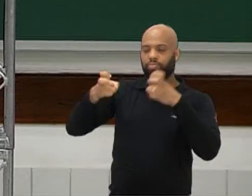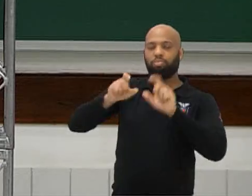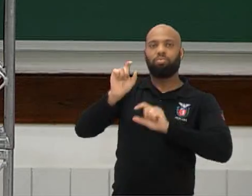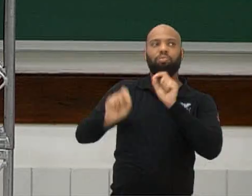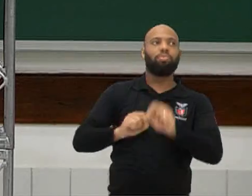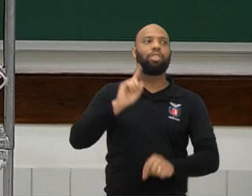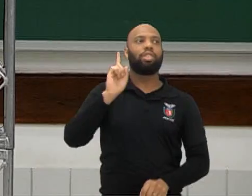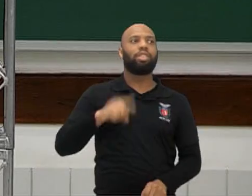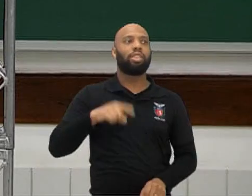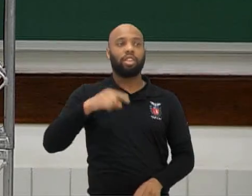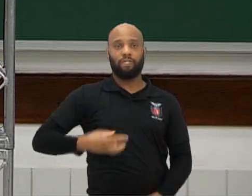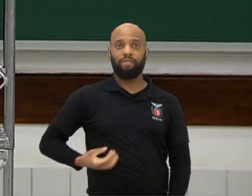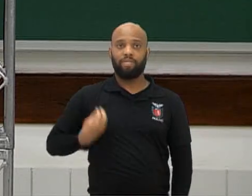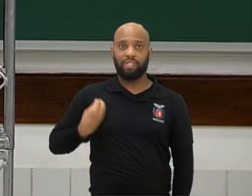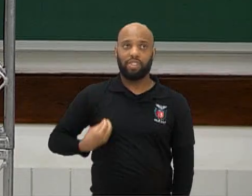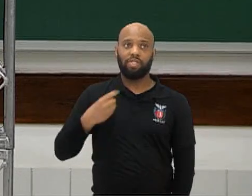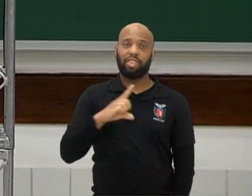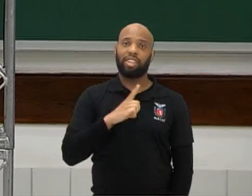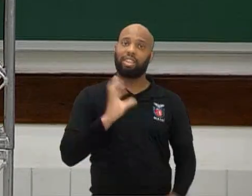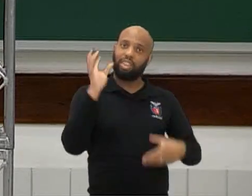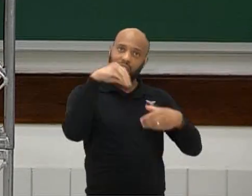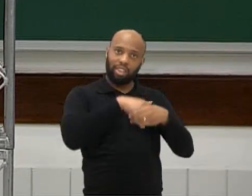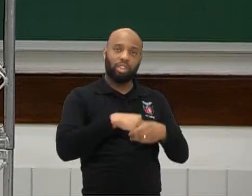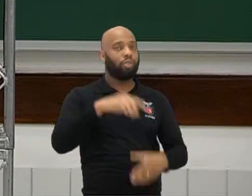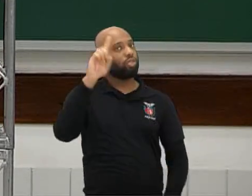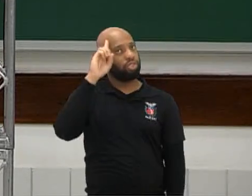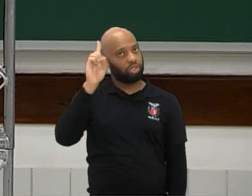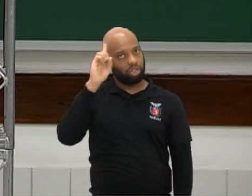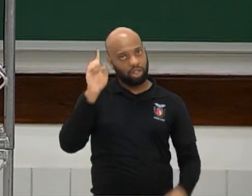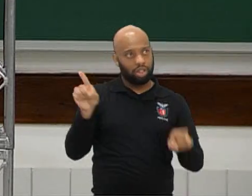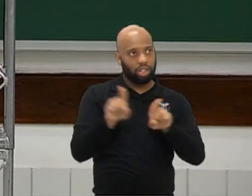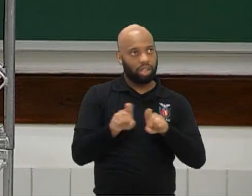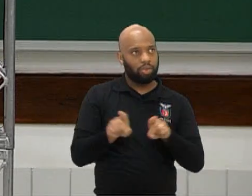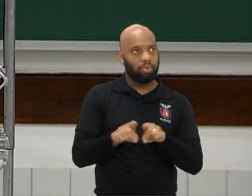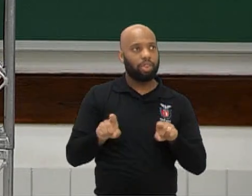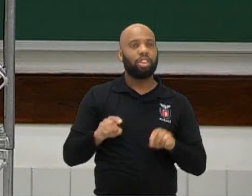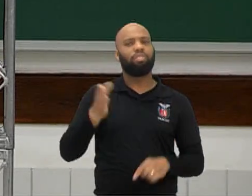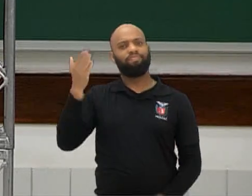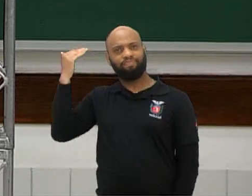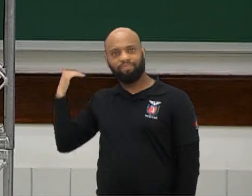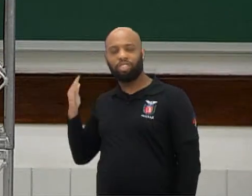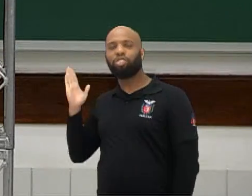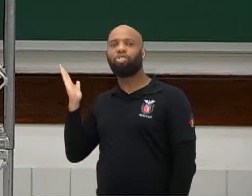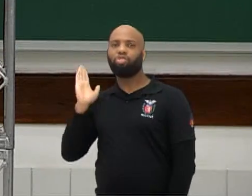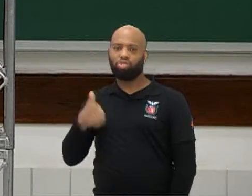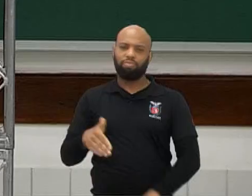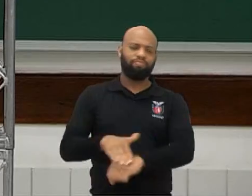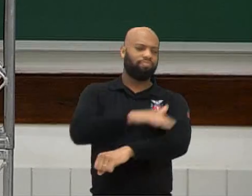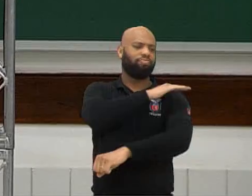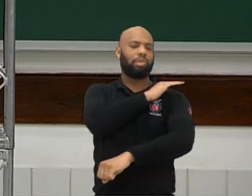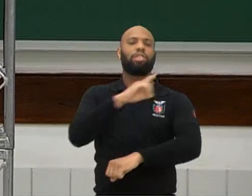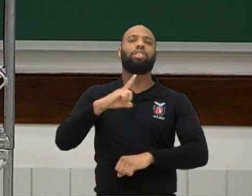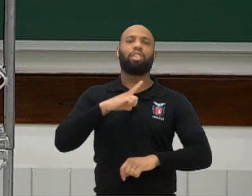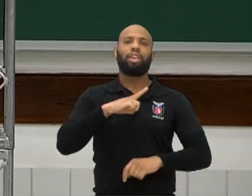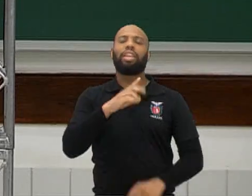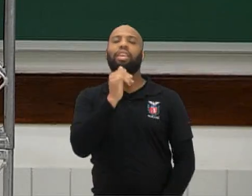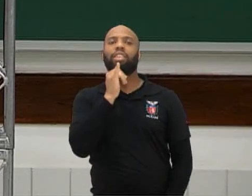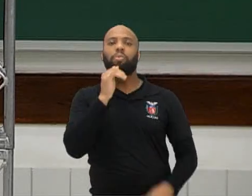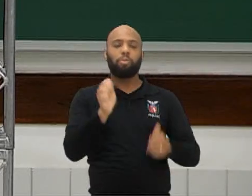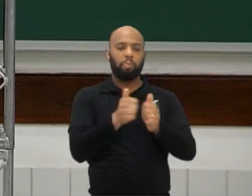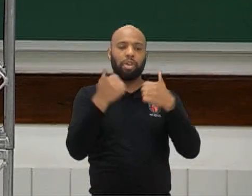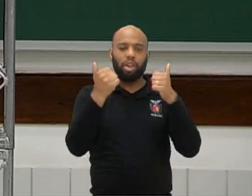que são organismos que estão presentes no nosso dia a dia, desde a antiguidade, né, pessoal? Se a gente pensar no pão